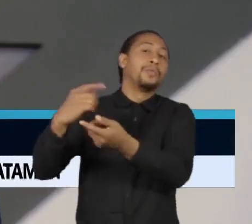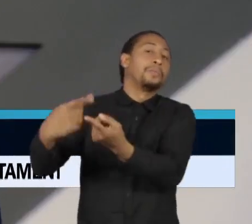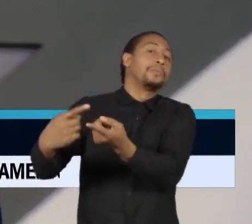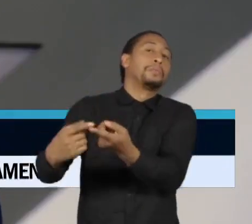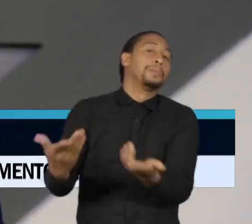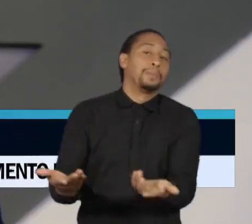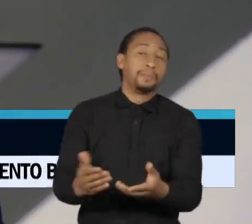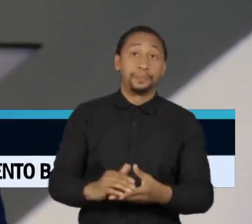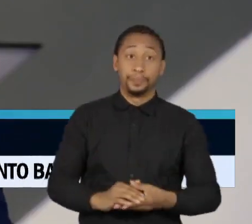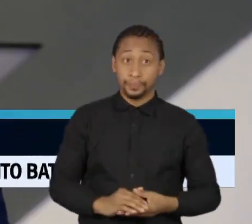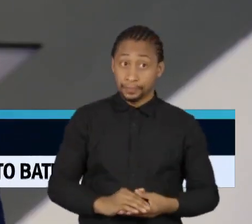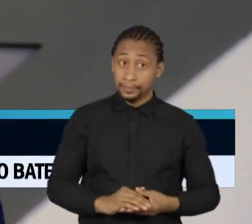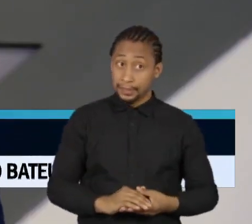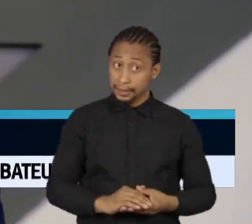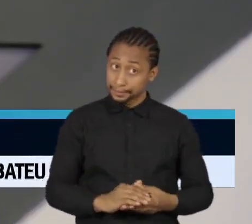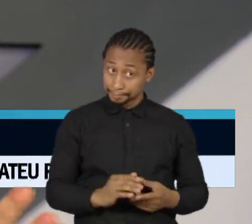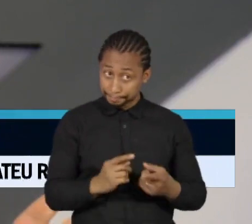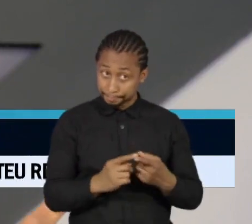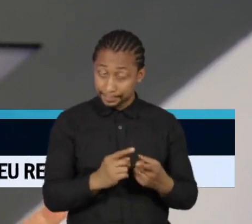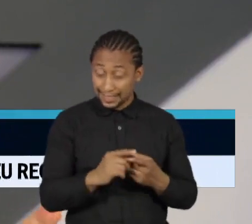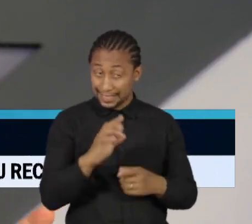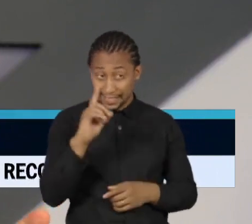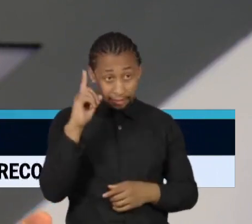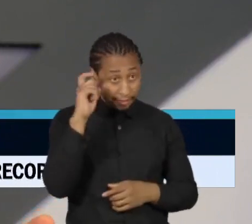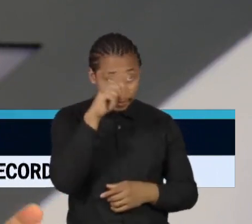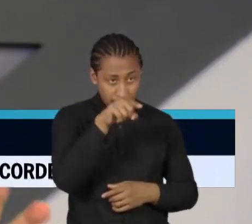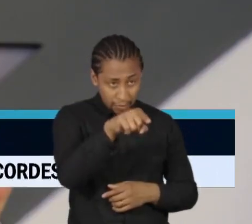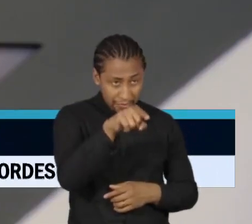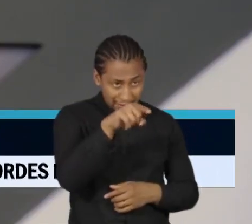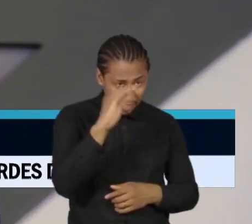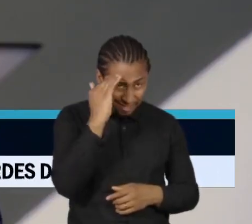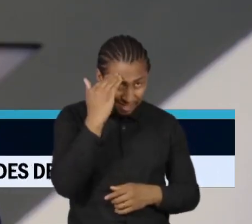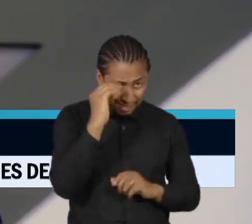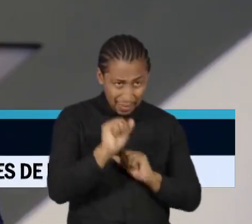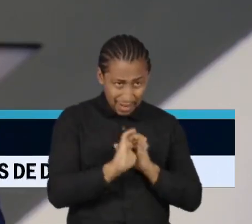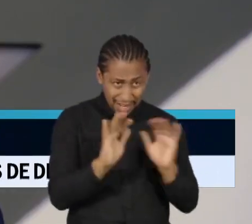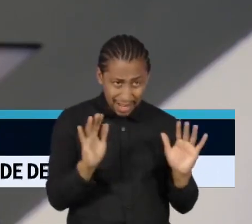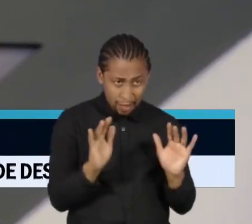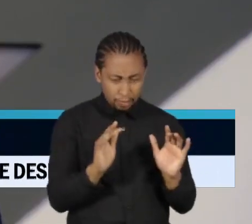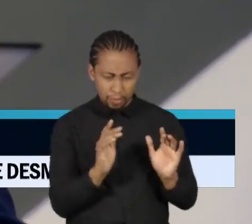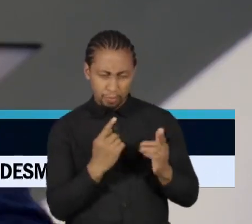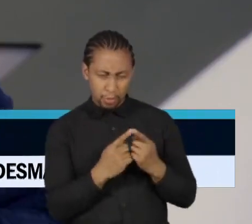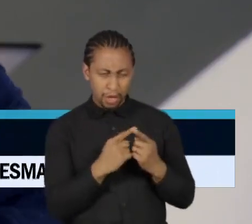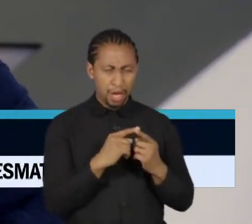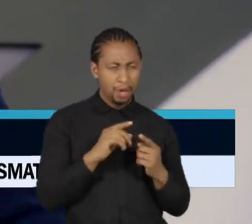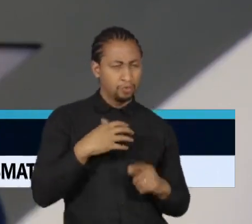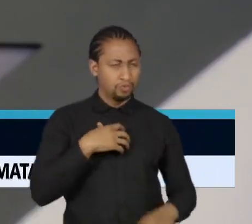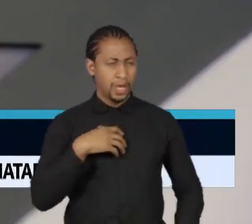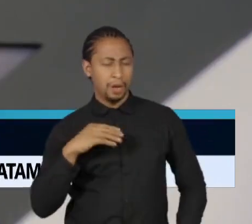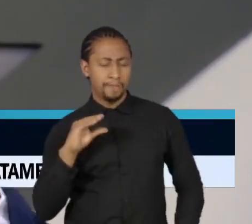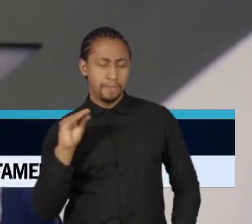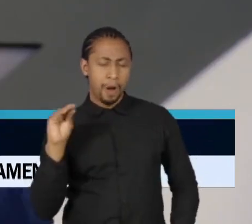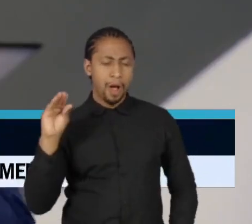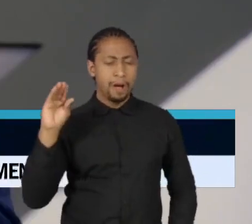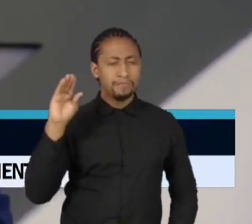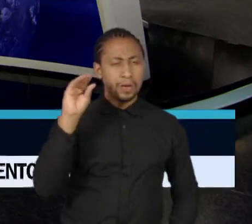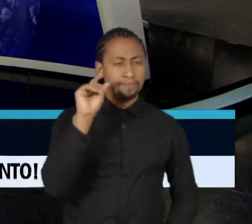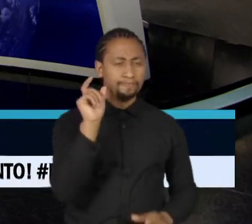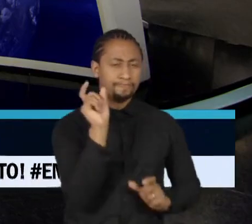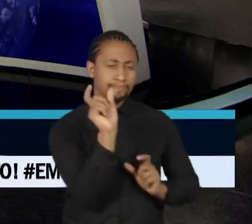Porque é uma coisa difícil da gente entender. Vocês entenderam o que ele falou? Porque ele usa palavras muito... É, uma linguagem